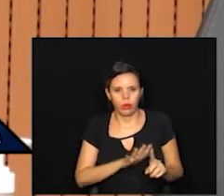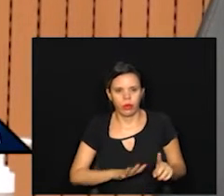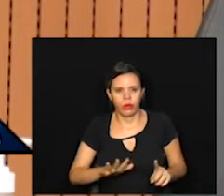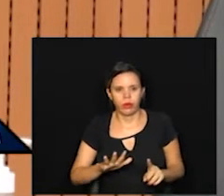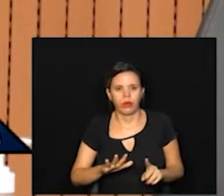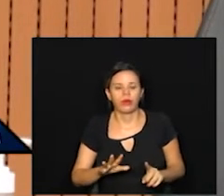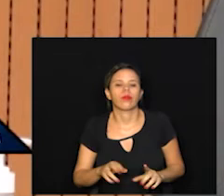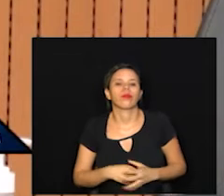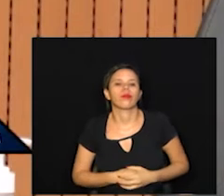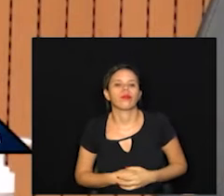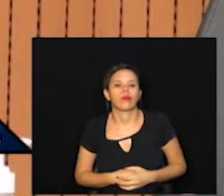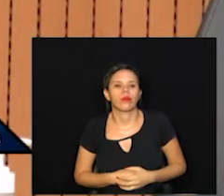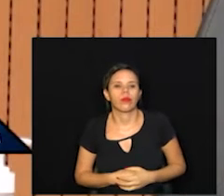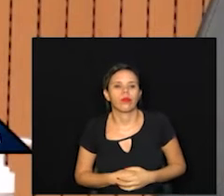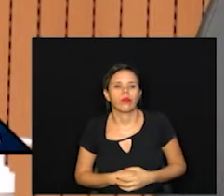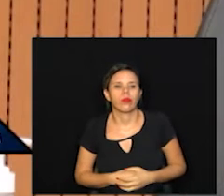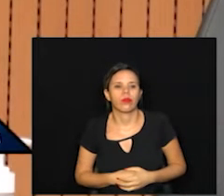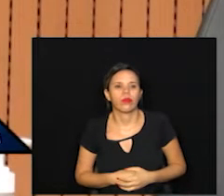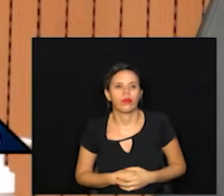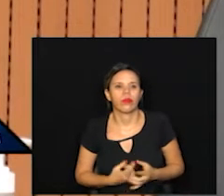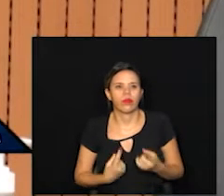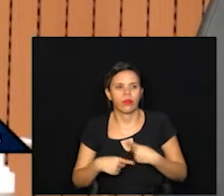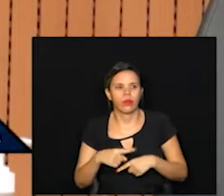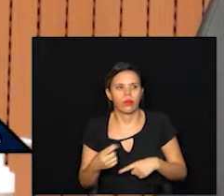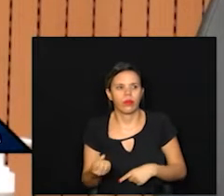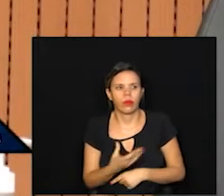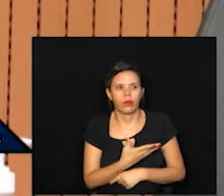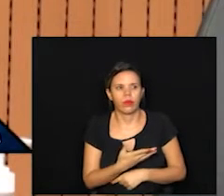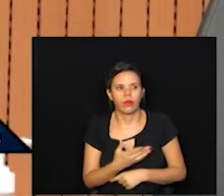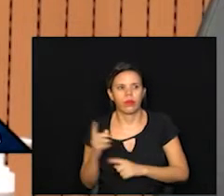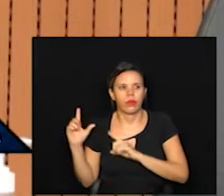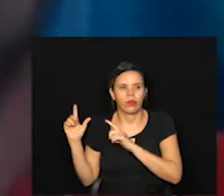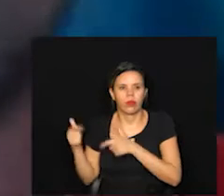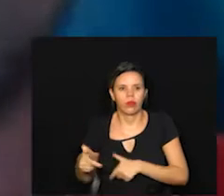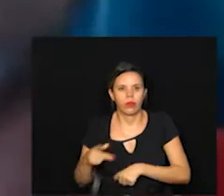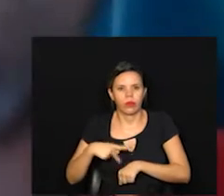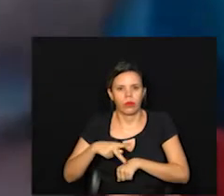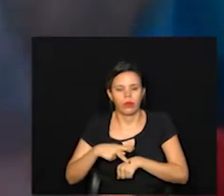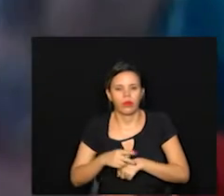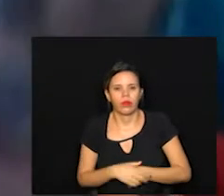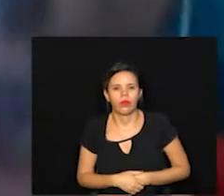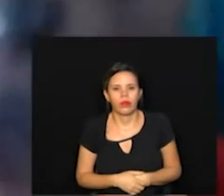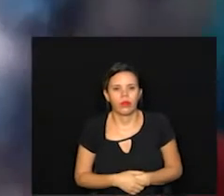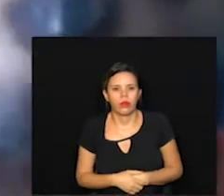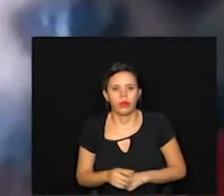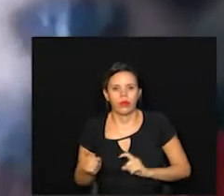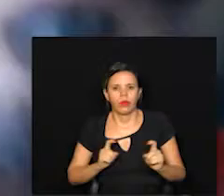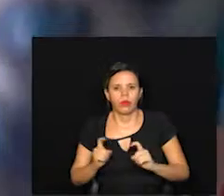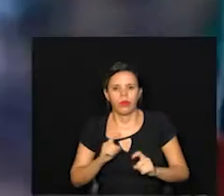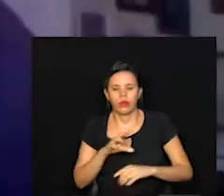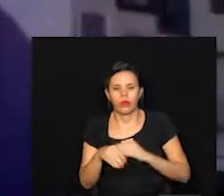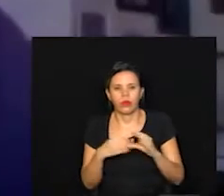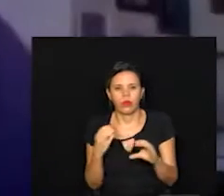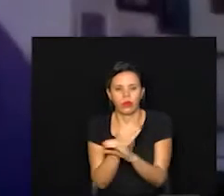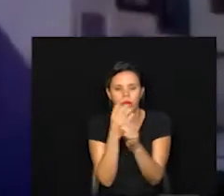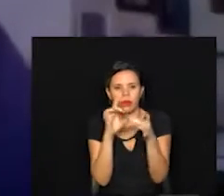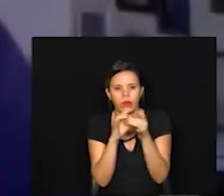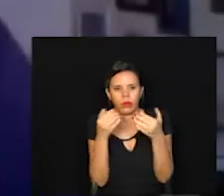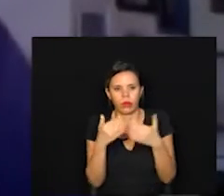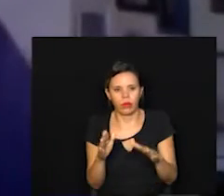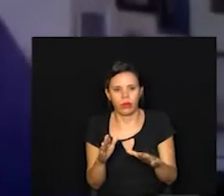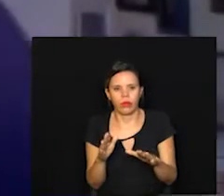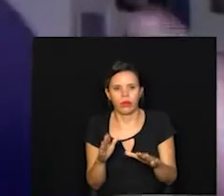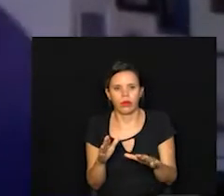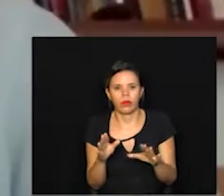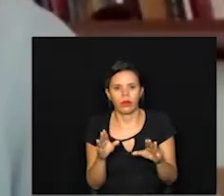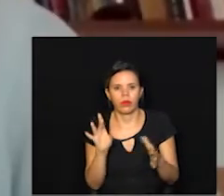a regressão nova na tradição do país. A reunião completa está disponível nas